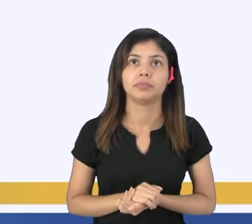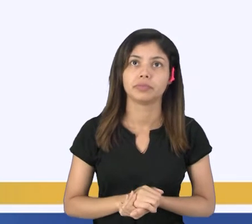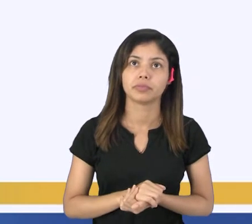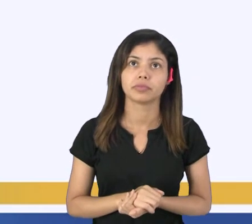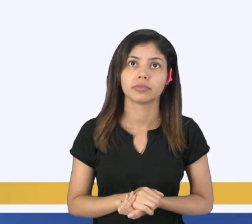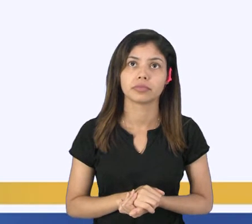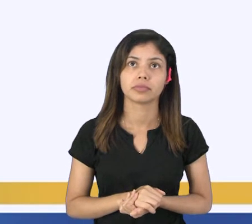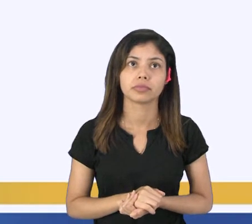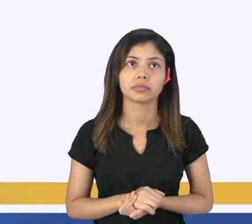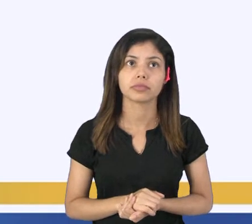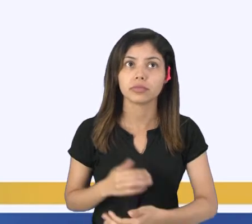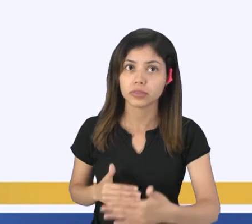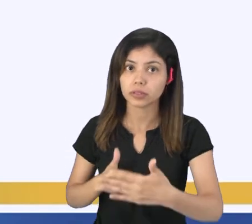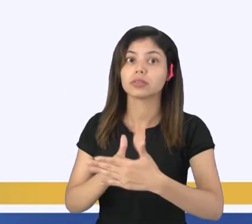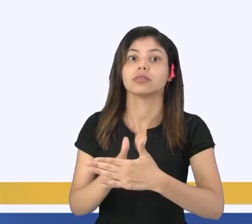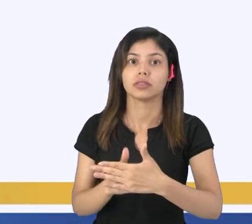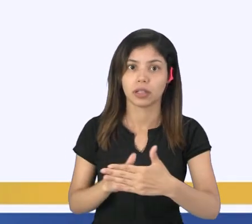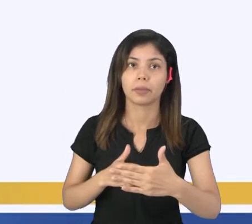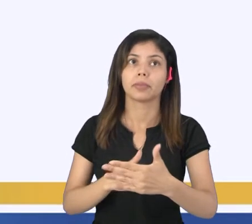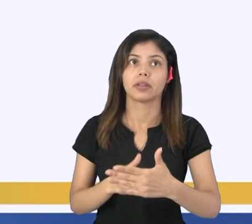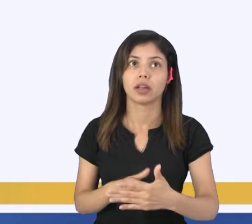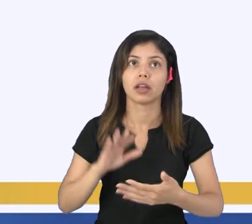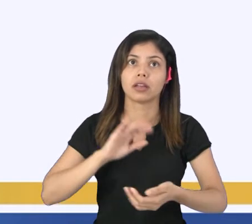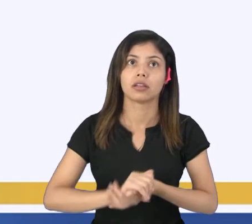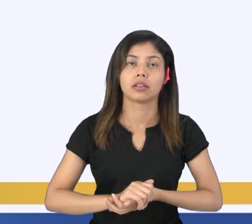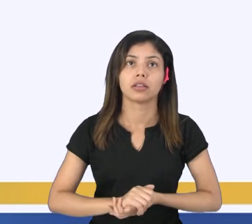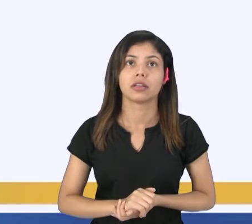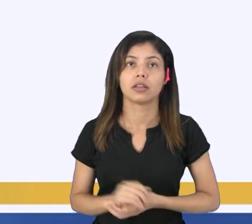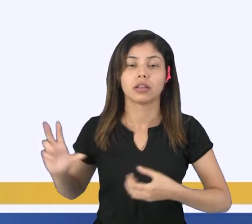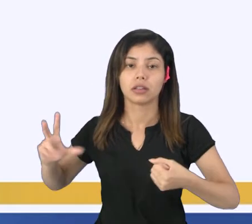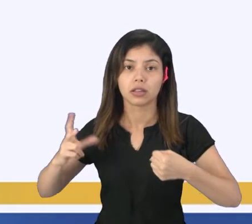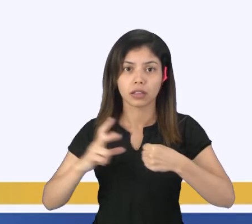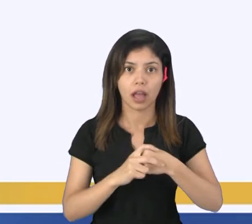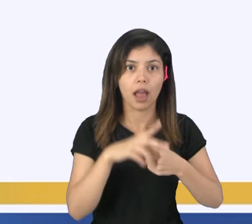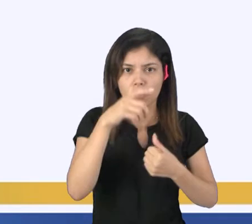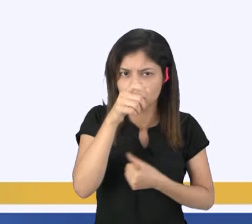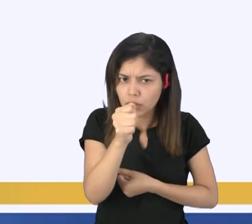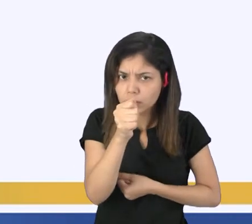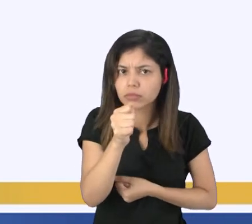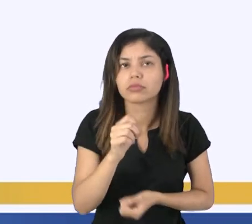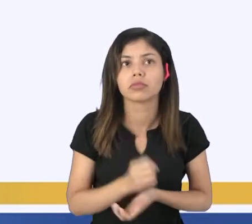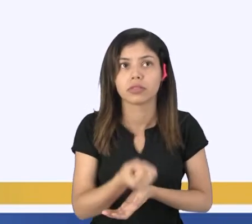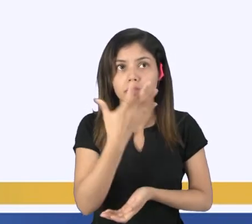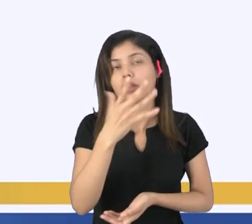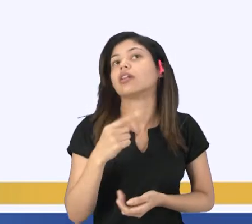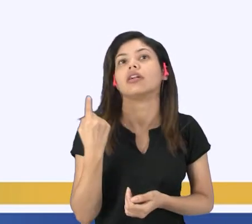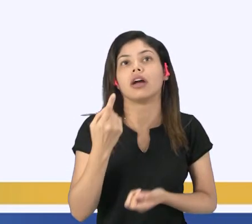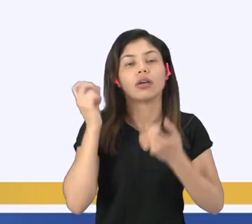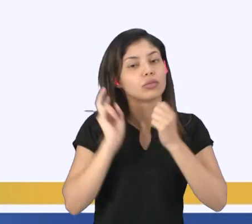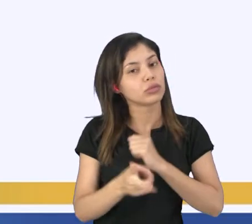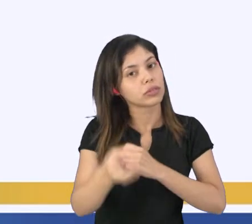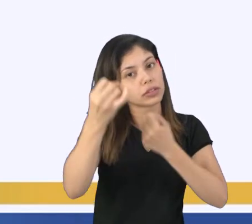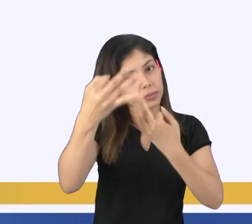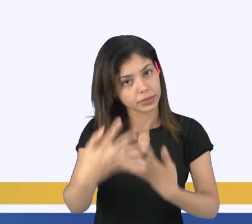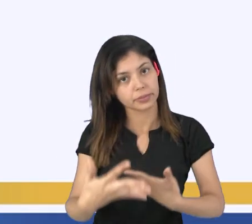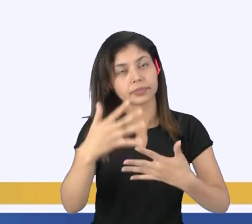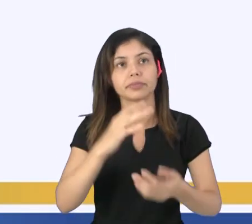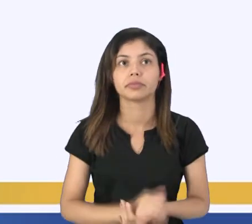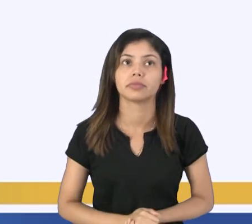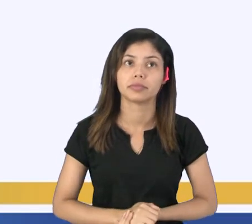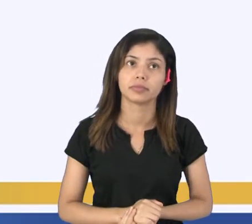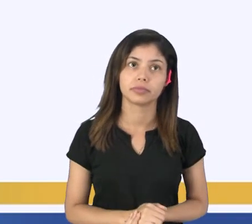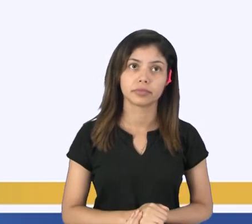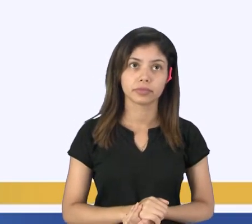para frear o avanço do Covid. Você vai estar plintando, não vai dar tempo a gente continuar mais, tá